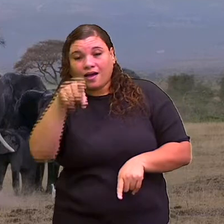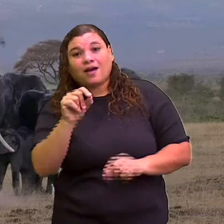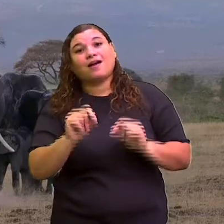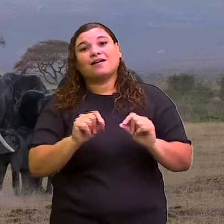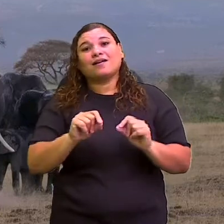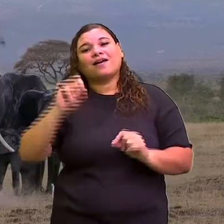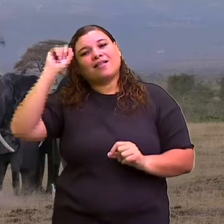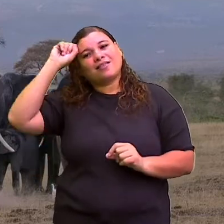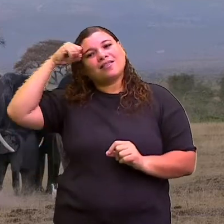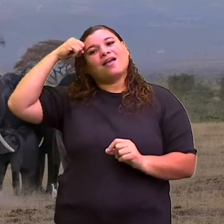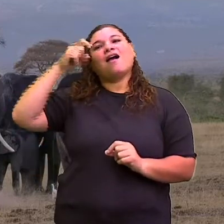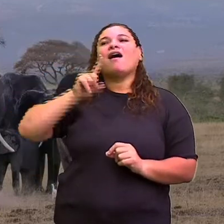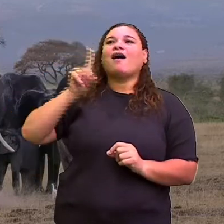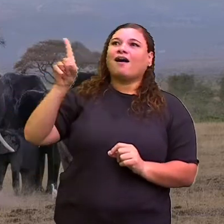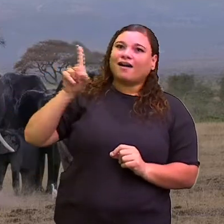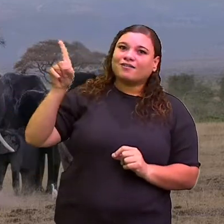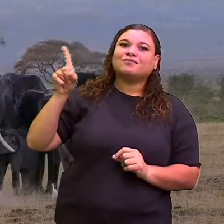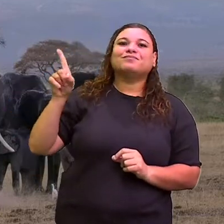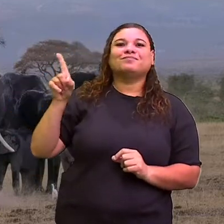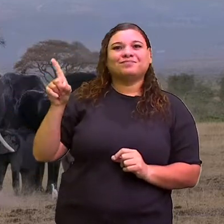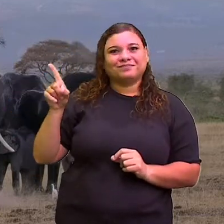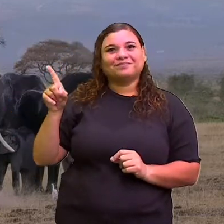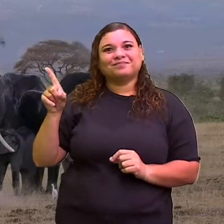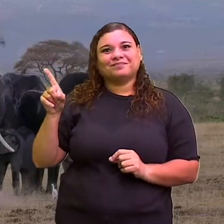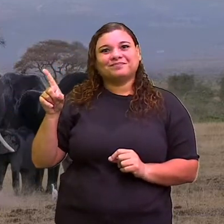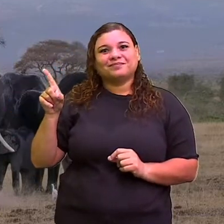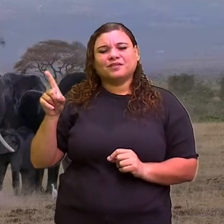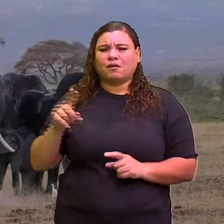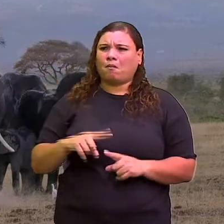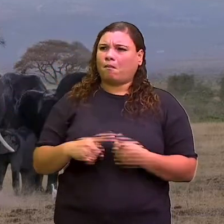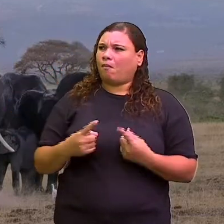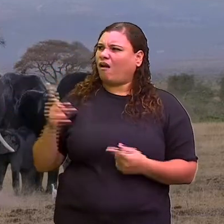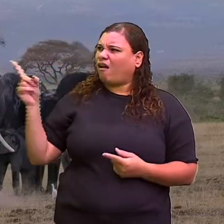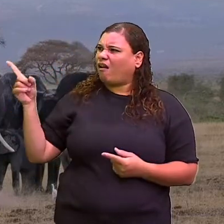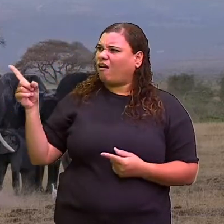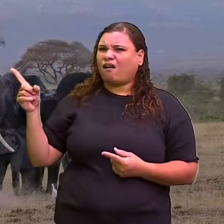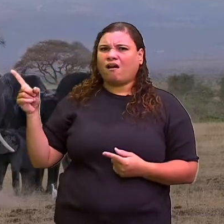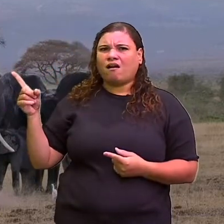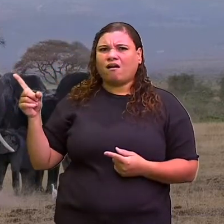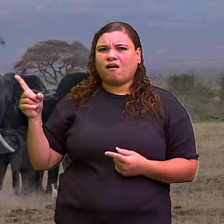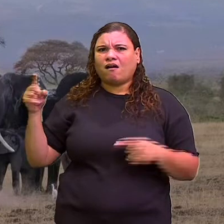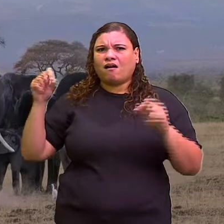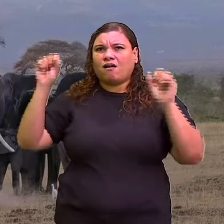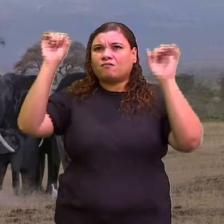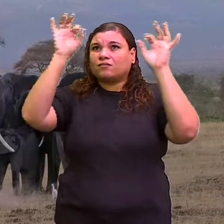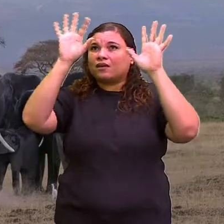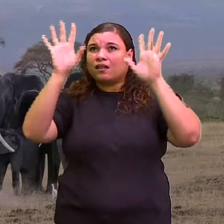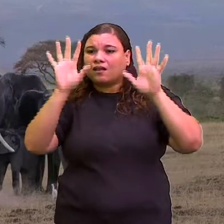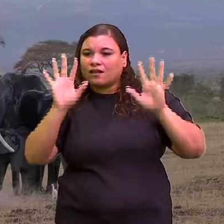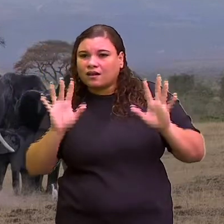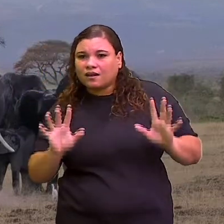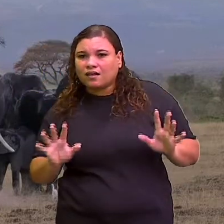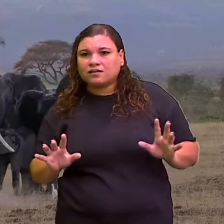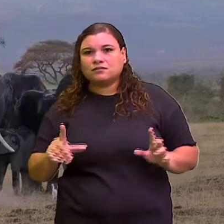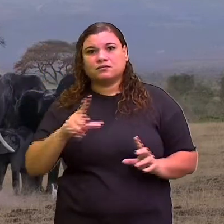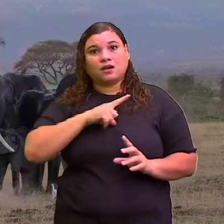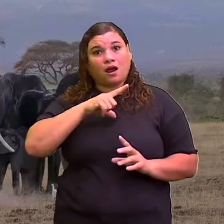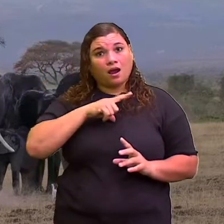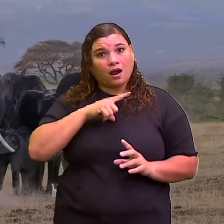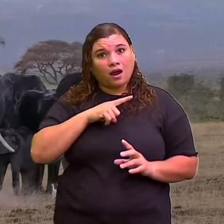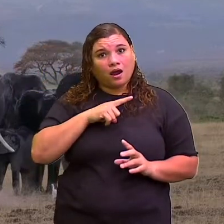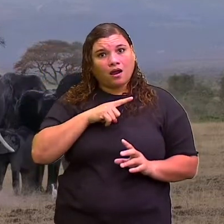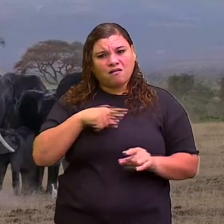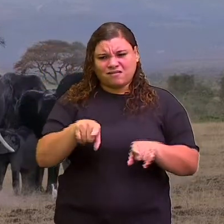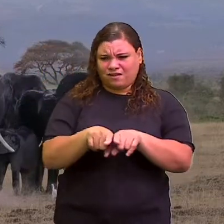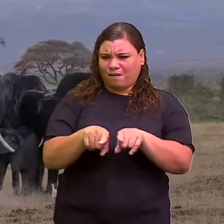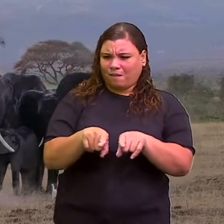aí, não escorrega. Neve nos trópicos? O que é isso? Como é que